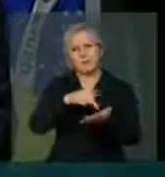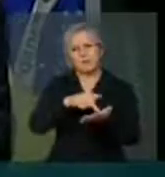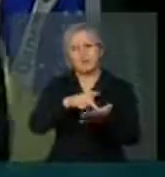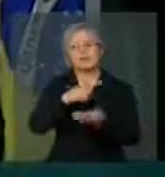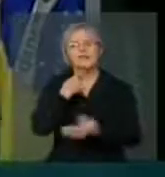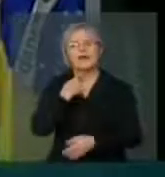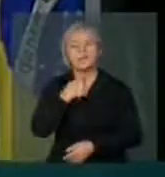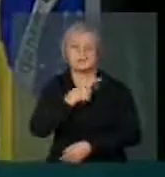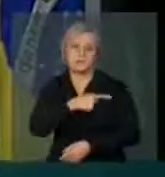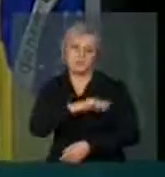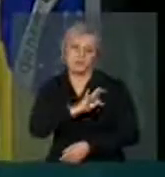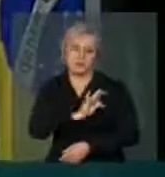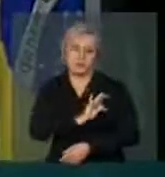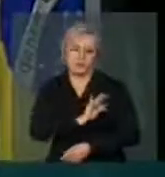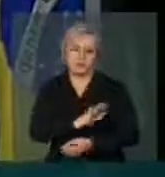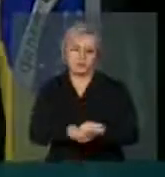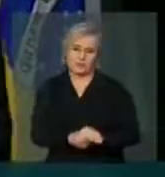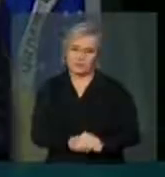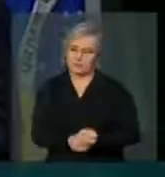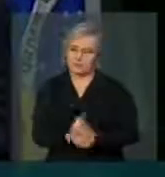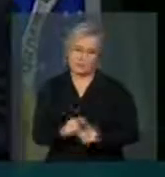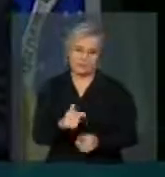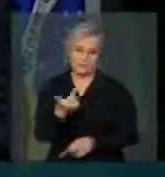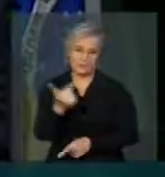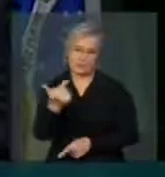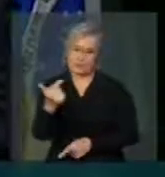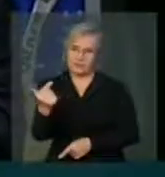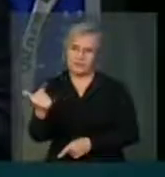que chegasse ao Palácio do Planalto.